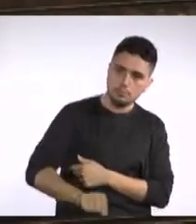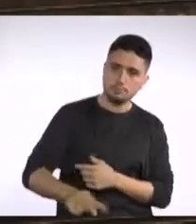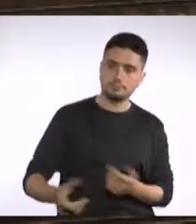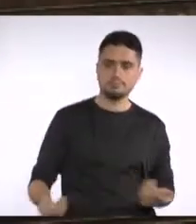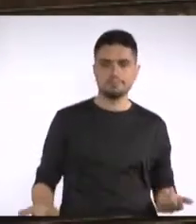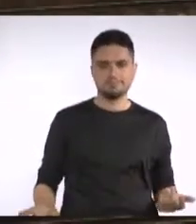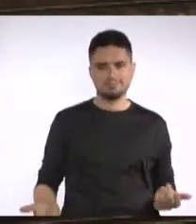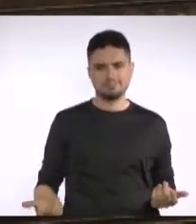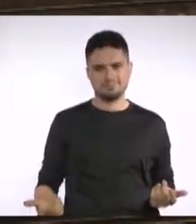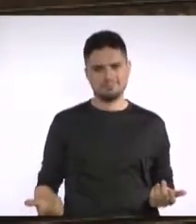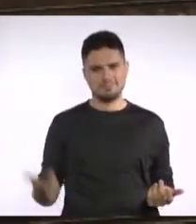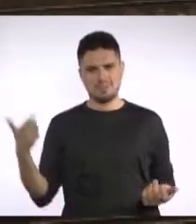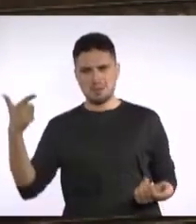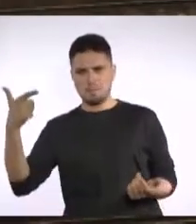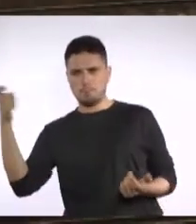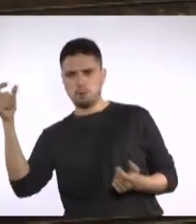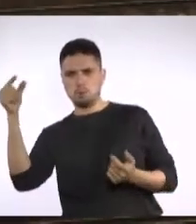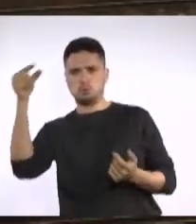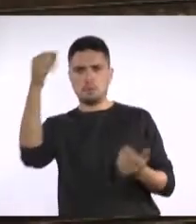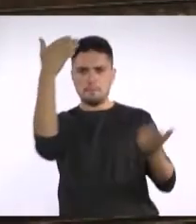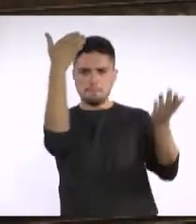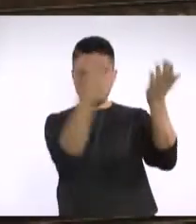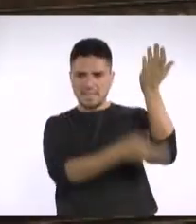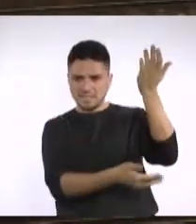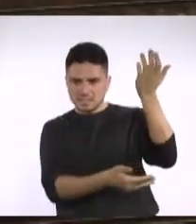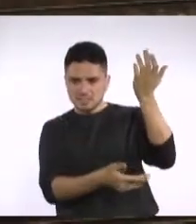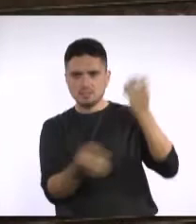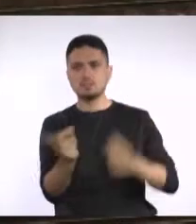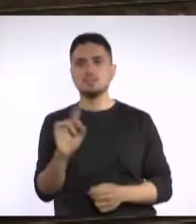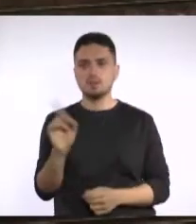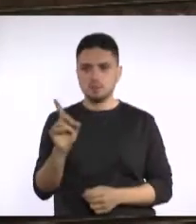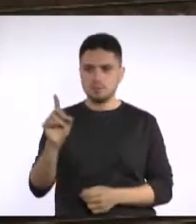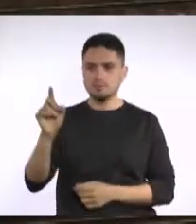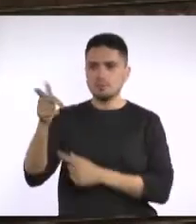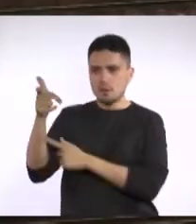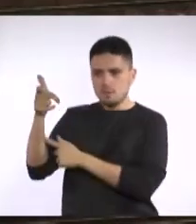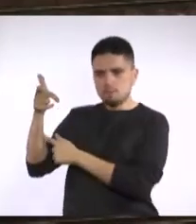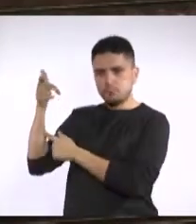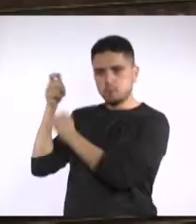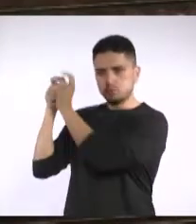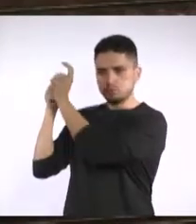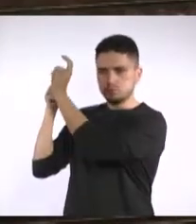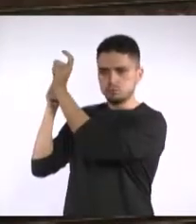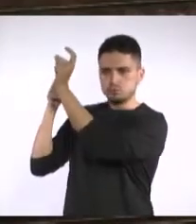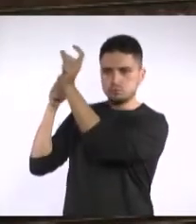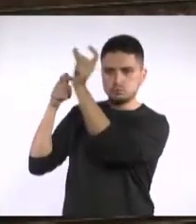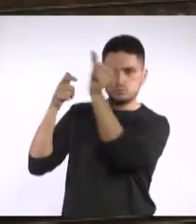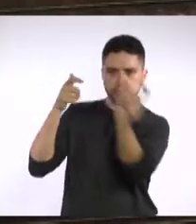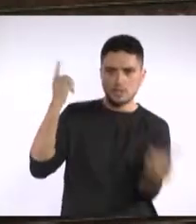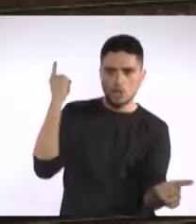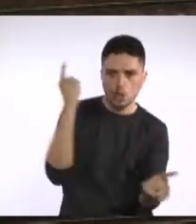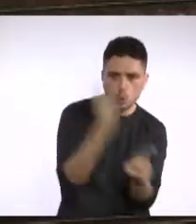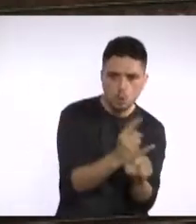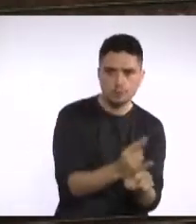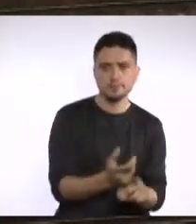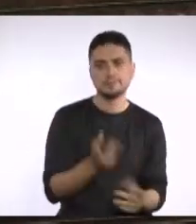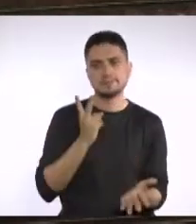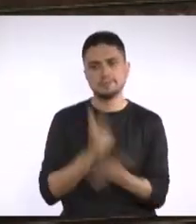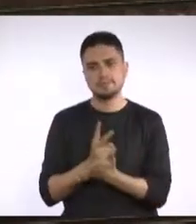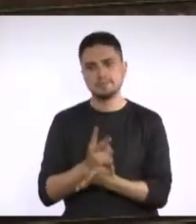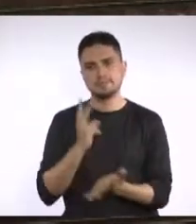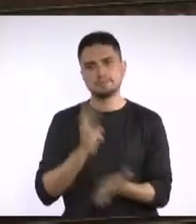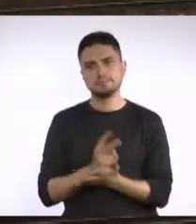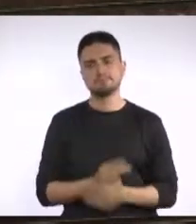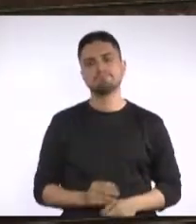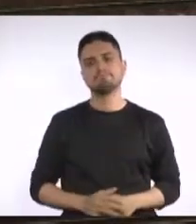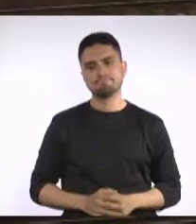não existe bala perdida. Essa bala, ela sempre encontra um corpo. E nesse ano, a gente já teve pelo